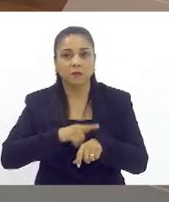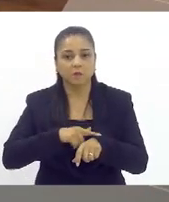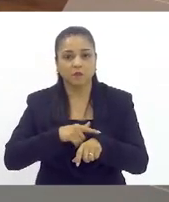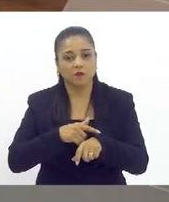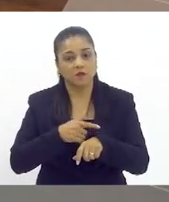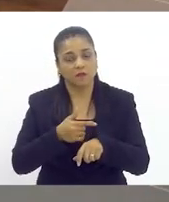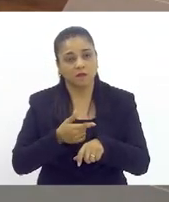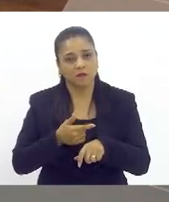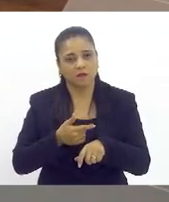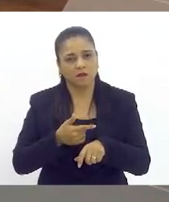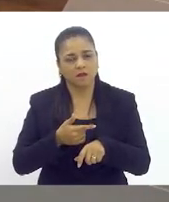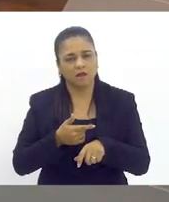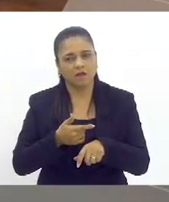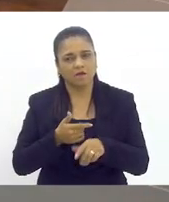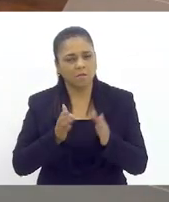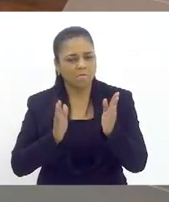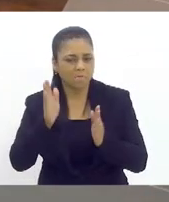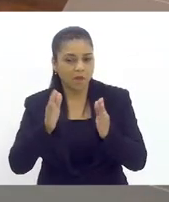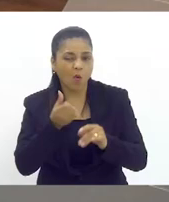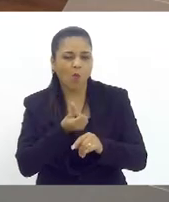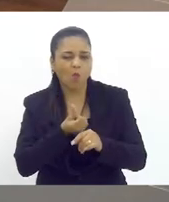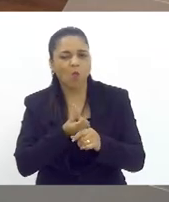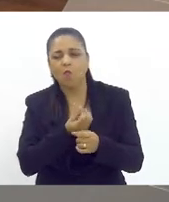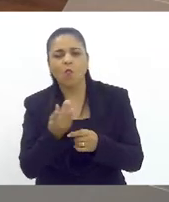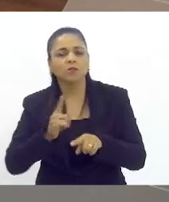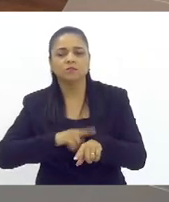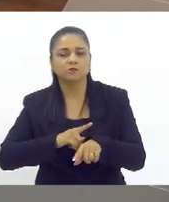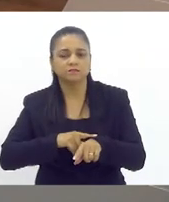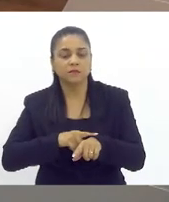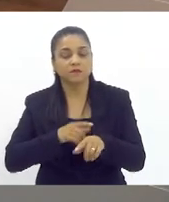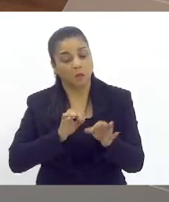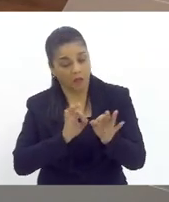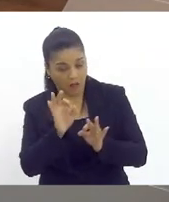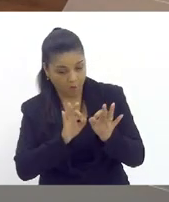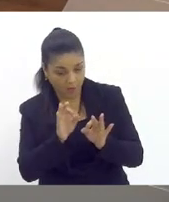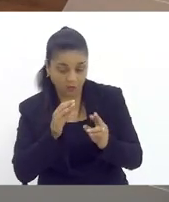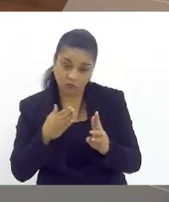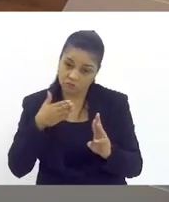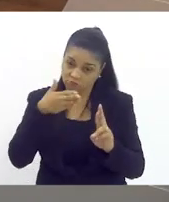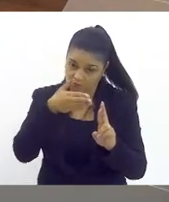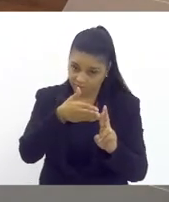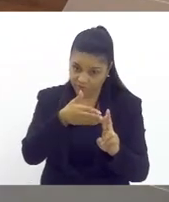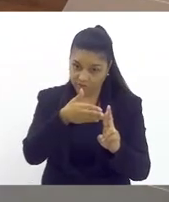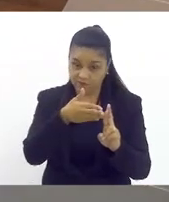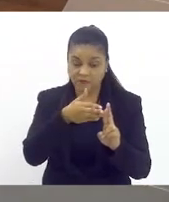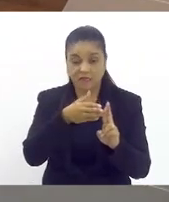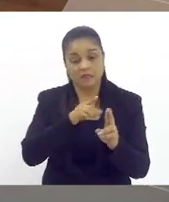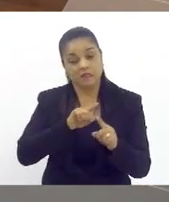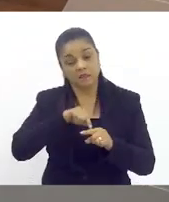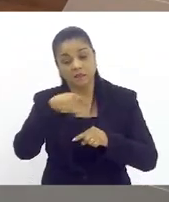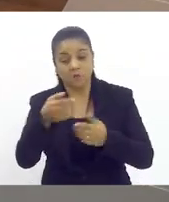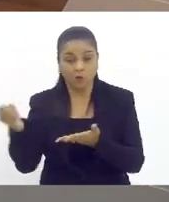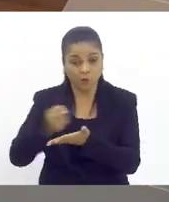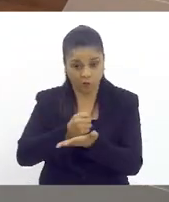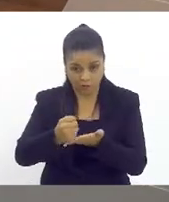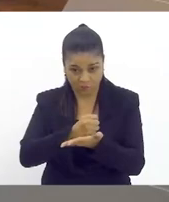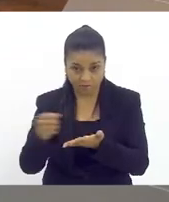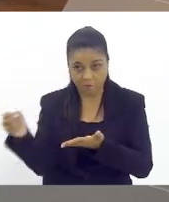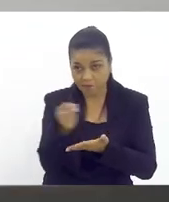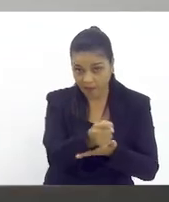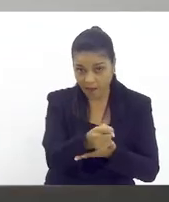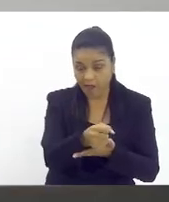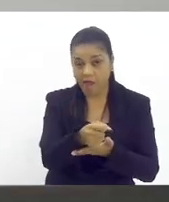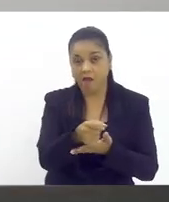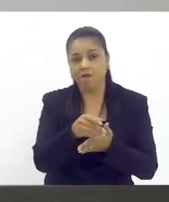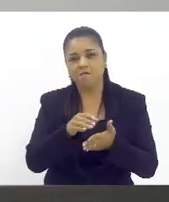é bem a gente está nessa fase de laboração de termos de referência e depois é seguir o rito da contratação Então a nossa previsão